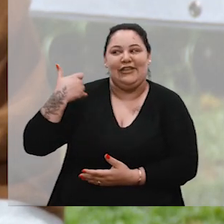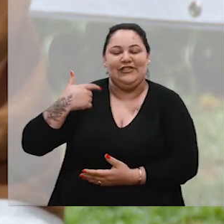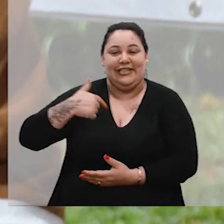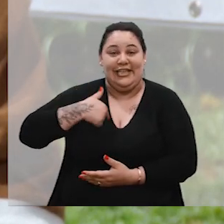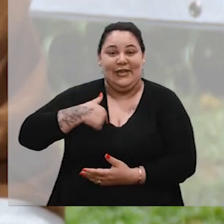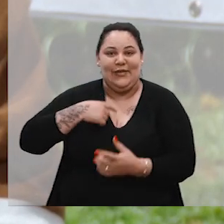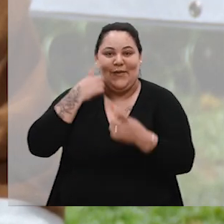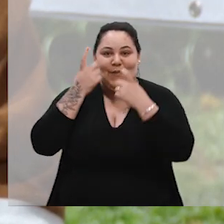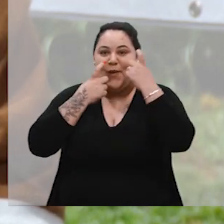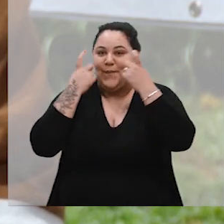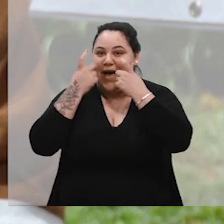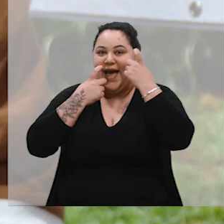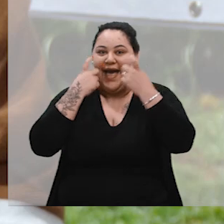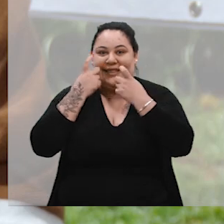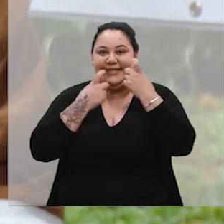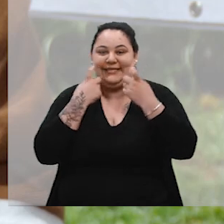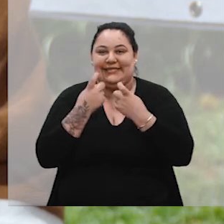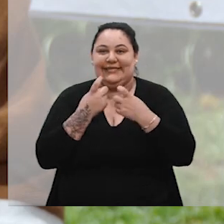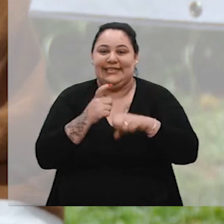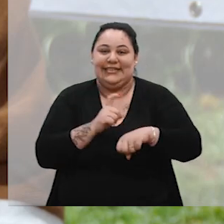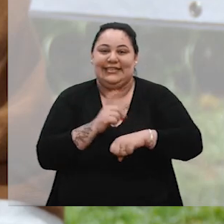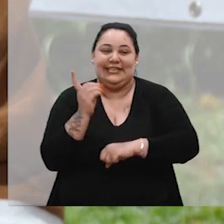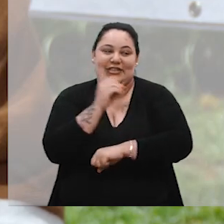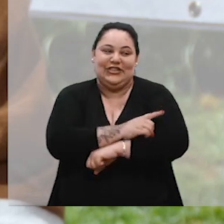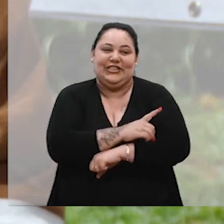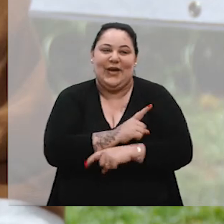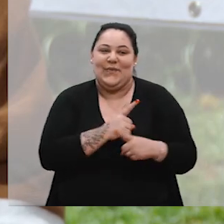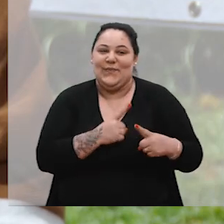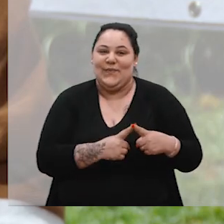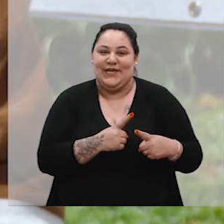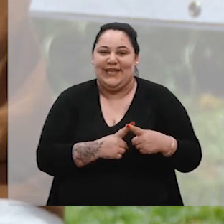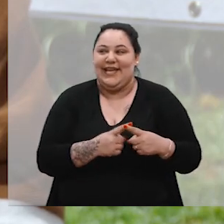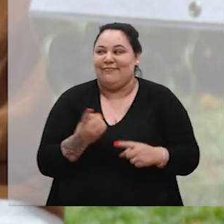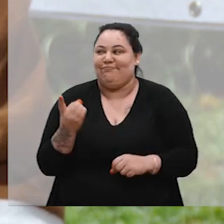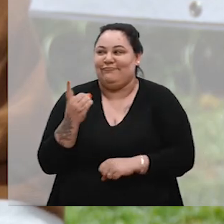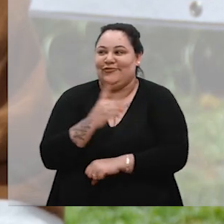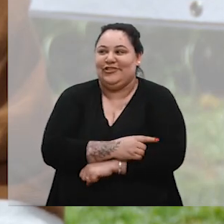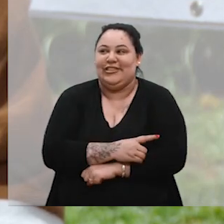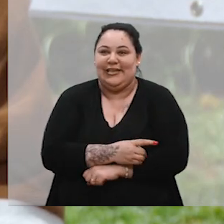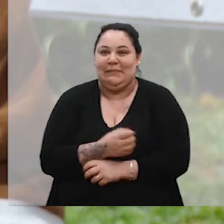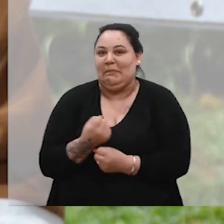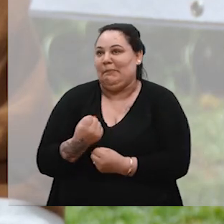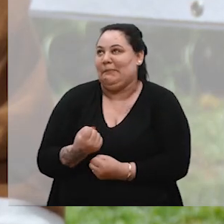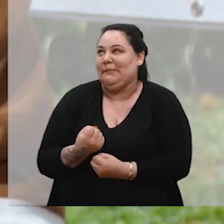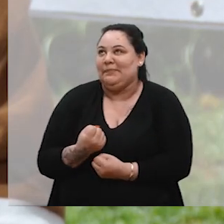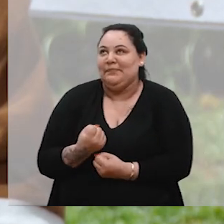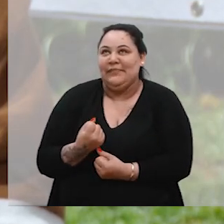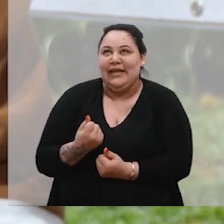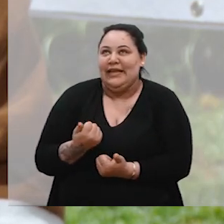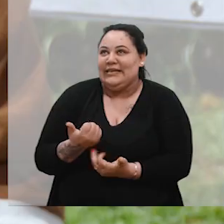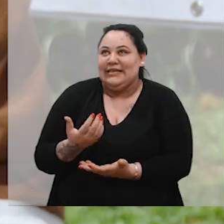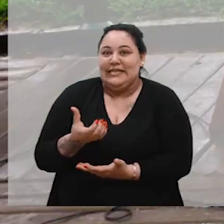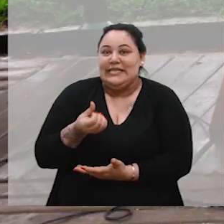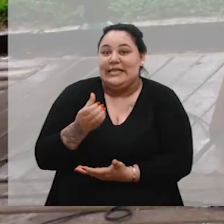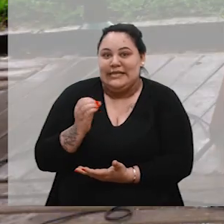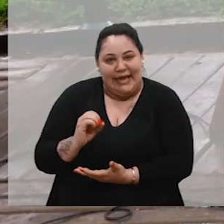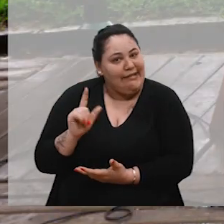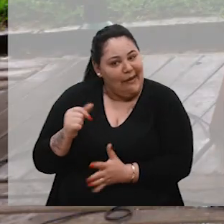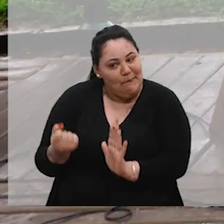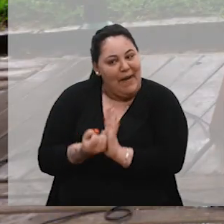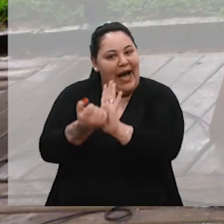estava preocupada com essa, né, data assim, muito fechada, muito específica,